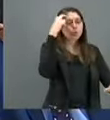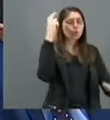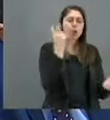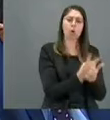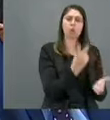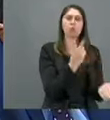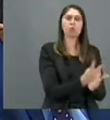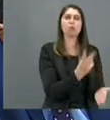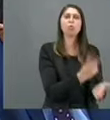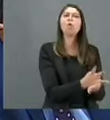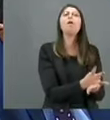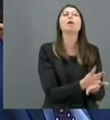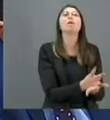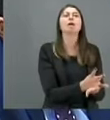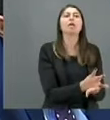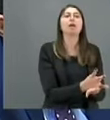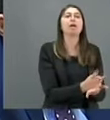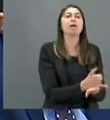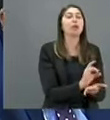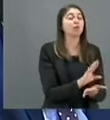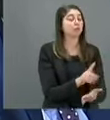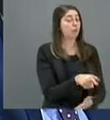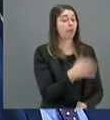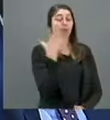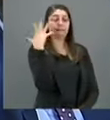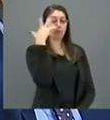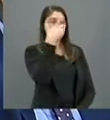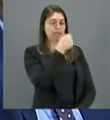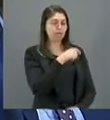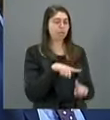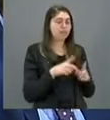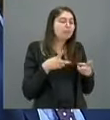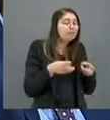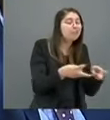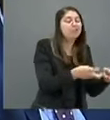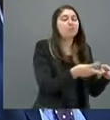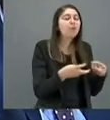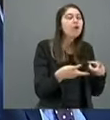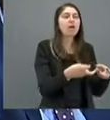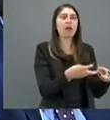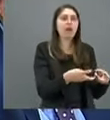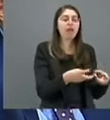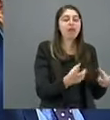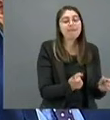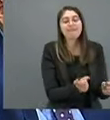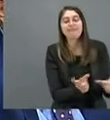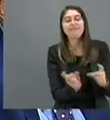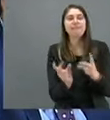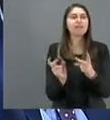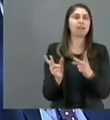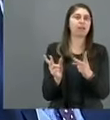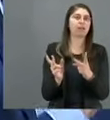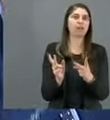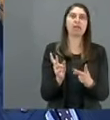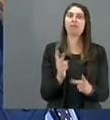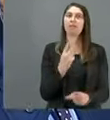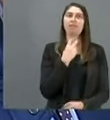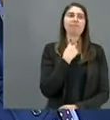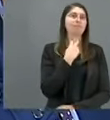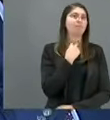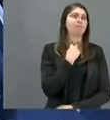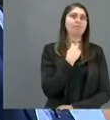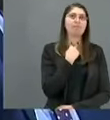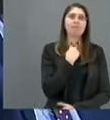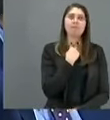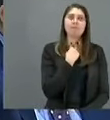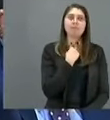apenas para eles acharem bonito e ganharem dinheiro às nossas custas, não sobem para viver em cima das árvores.